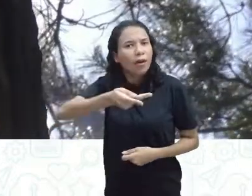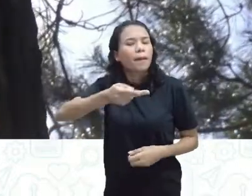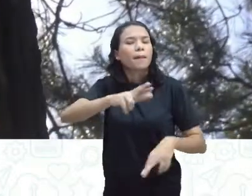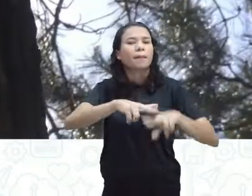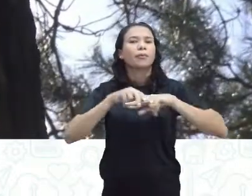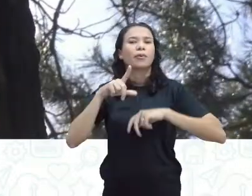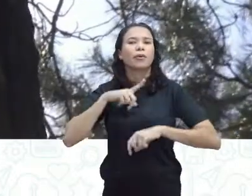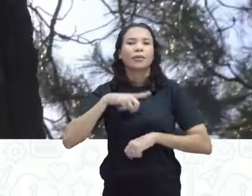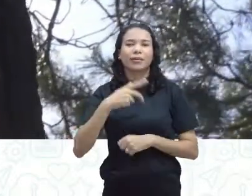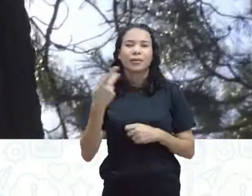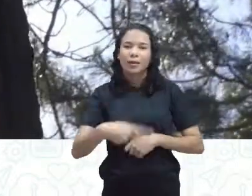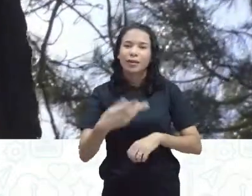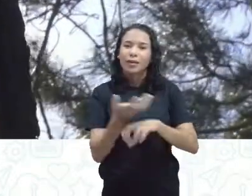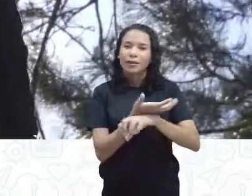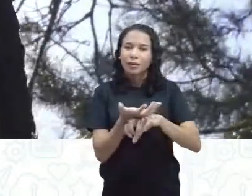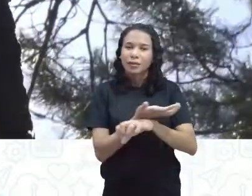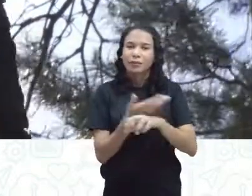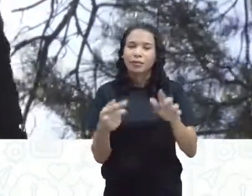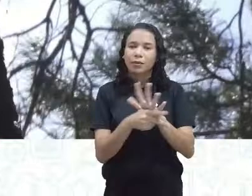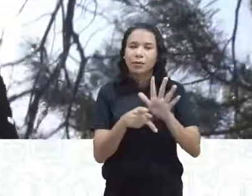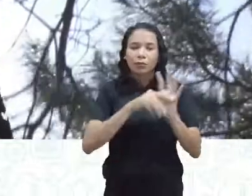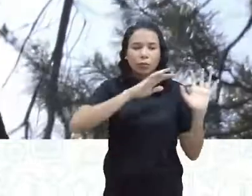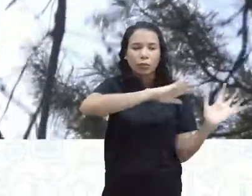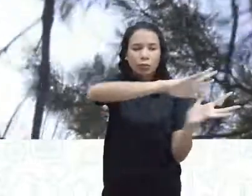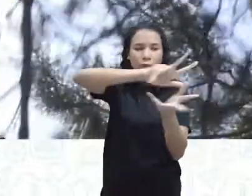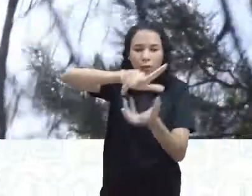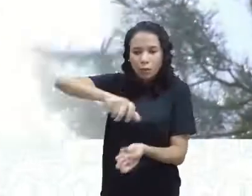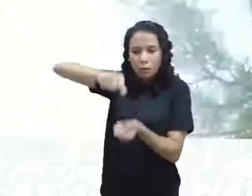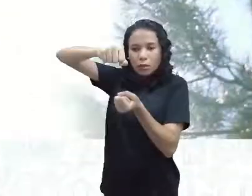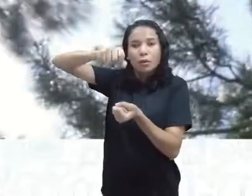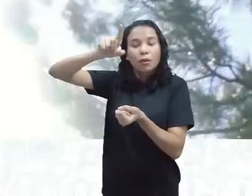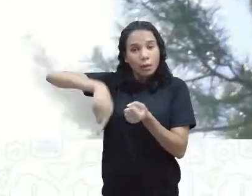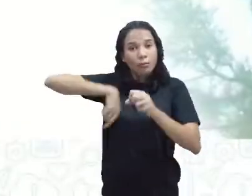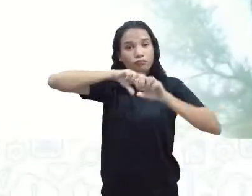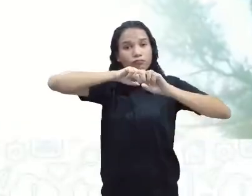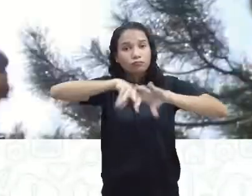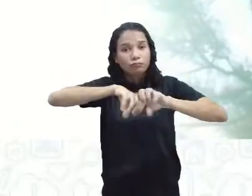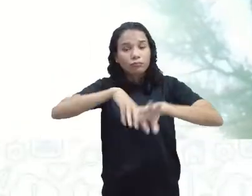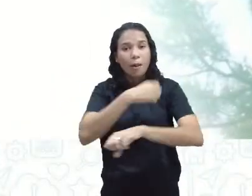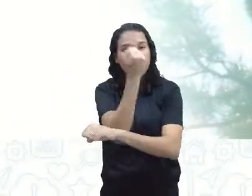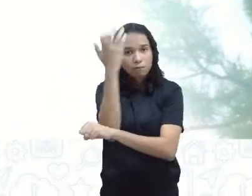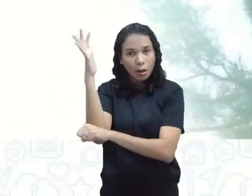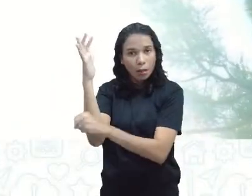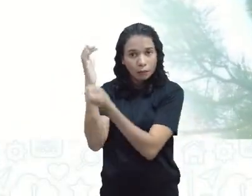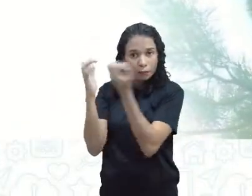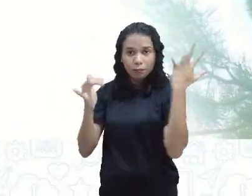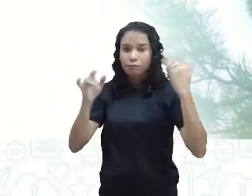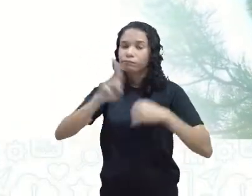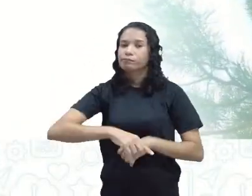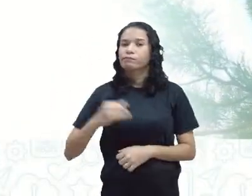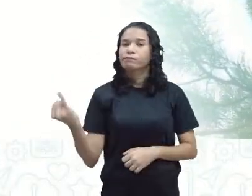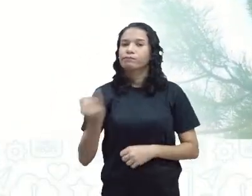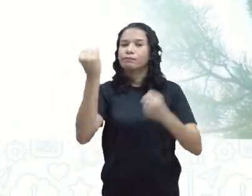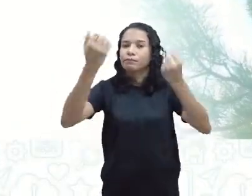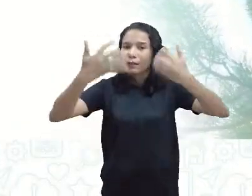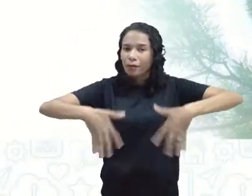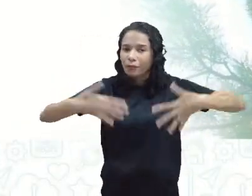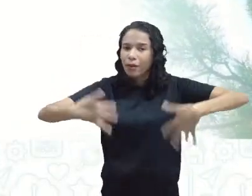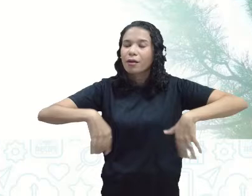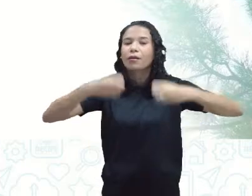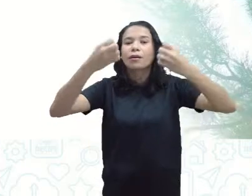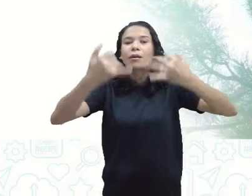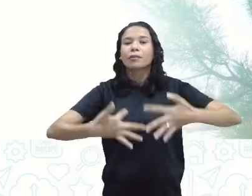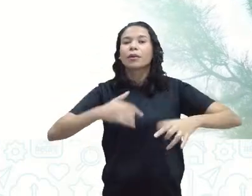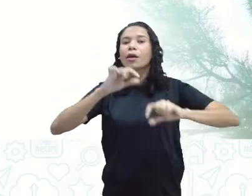tem essa disciplina, né, de sustentabilidade. Educação ambiental é importantíssimo. Também diz